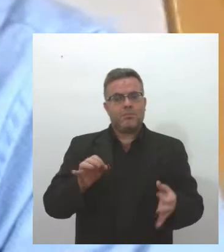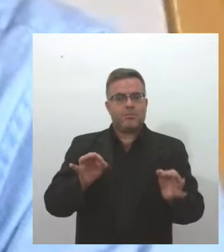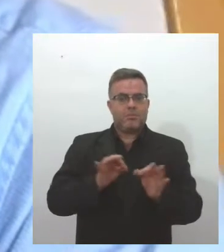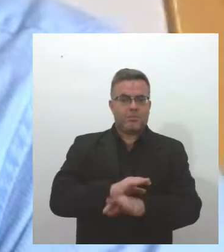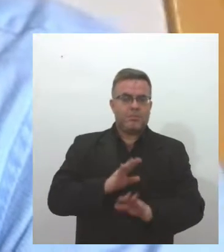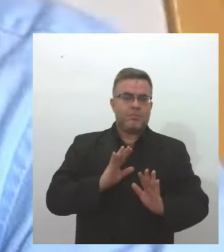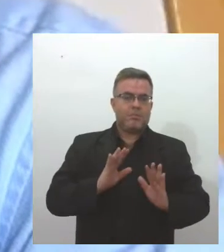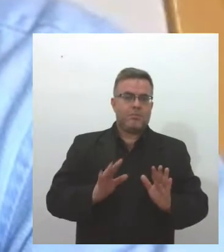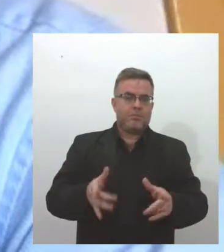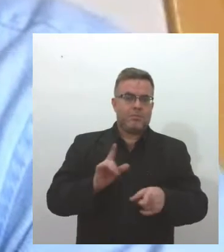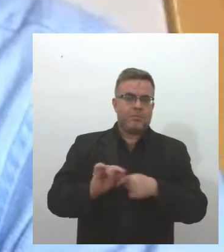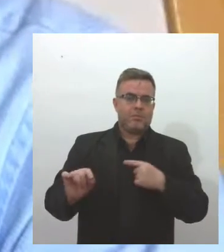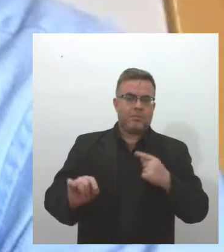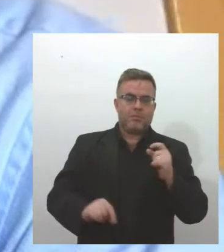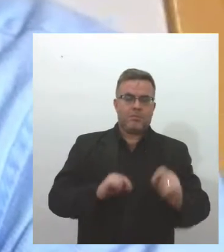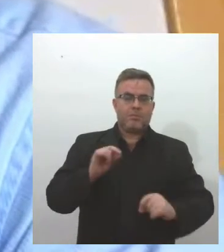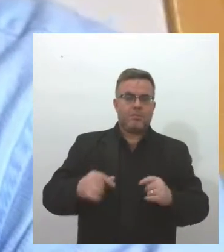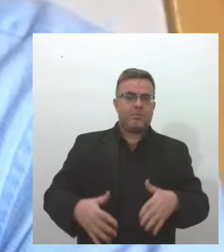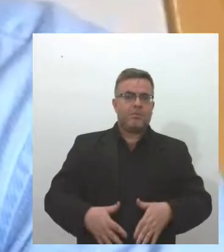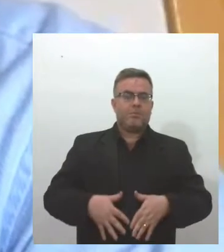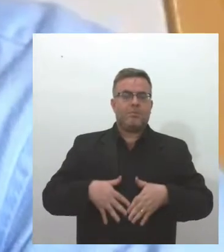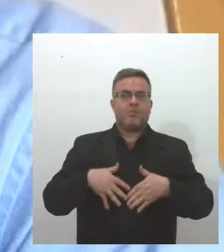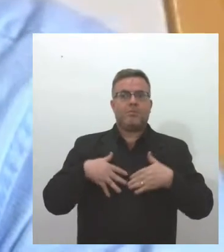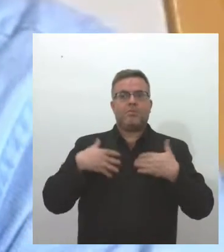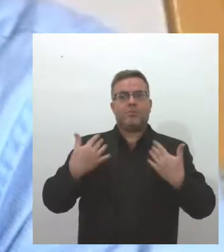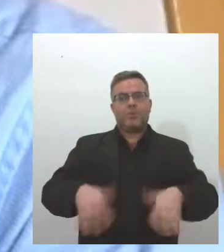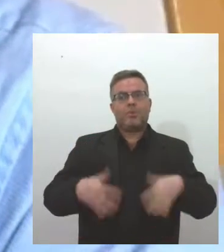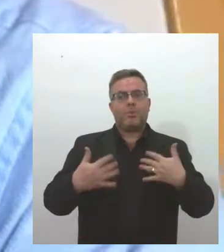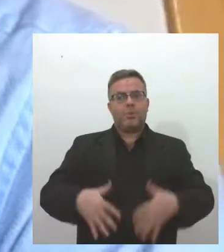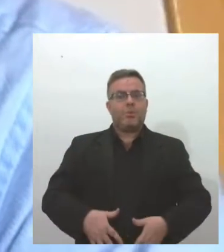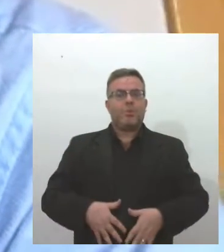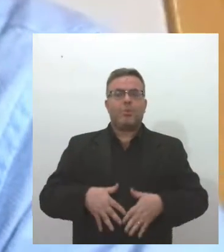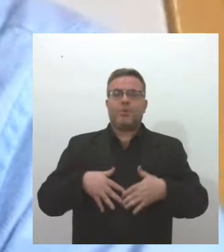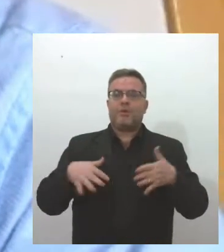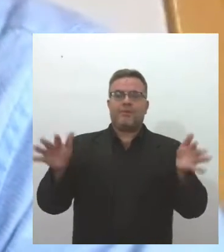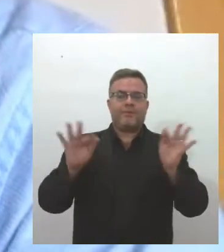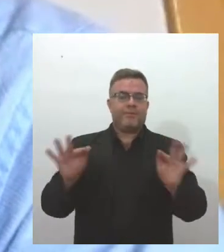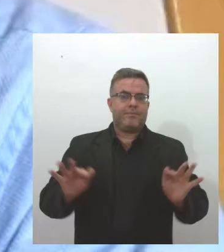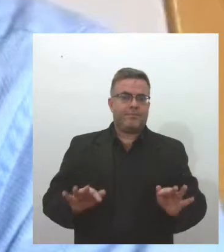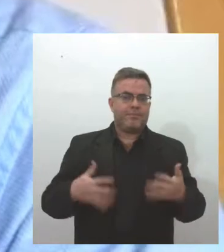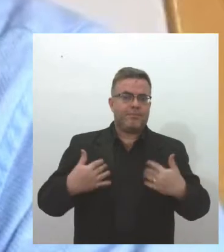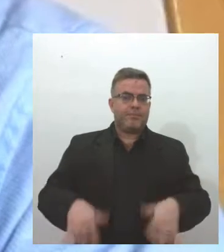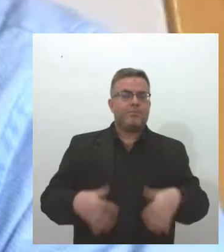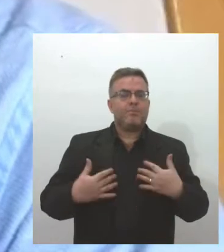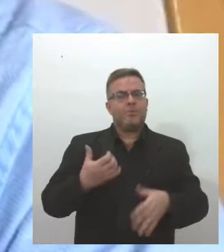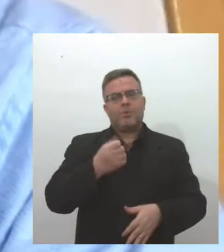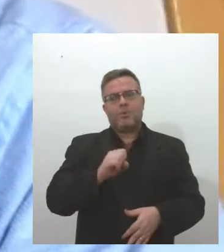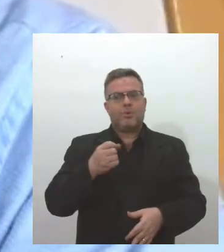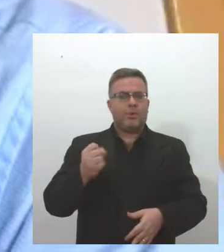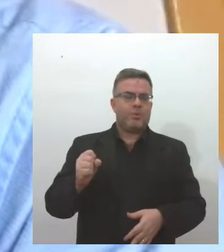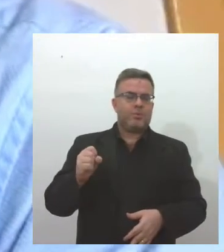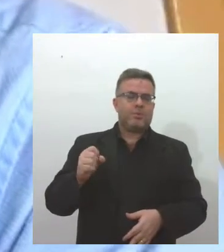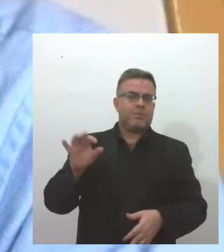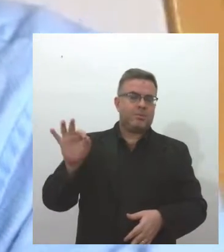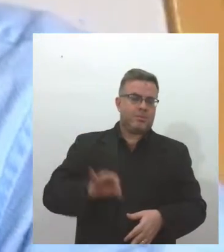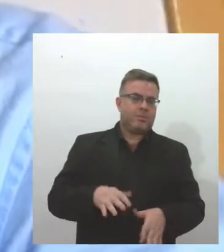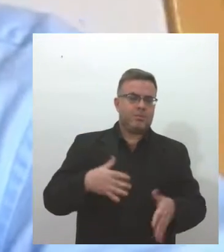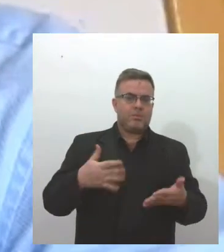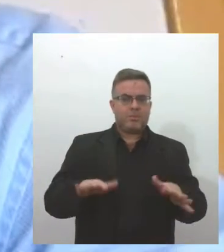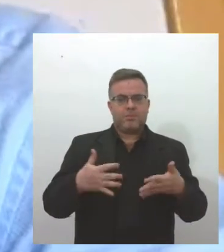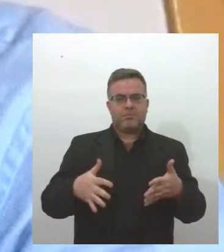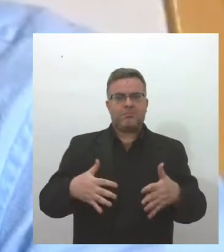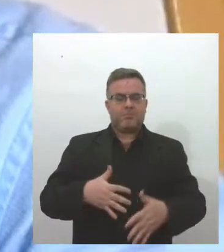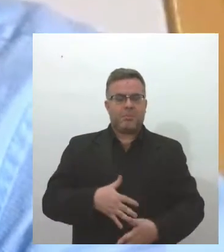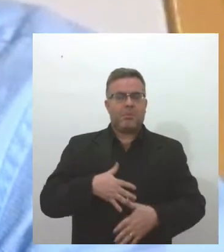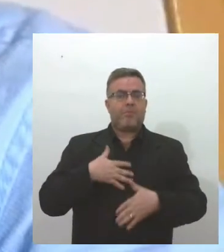daqui bastante satisfeitos, com um índice de satisfação muito alto. 98% é um índice muito elevado de satisfação. Então,